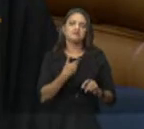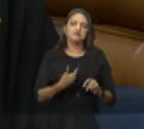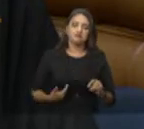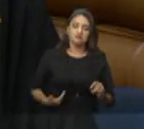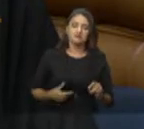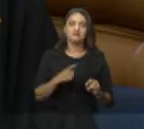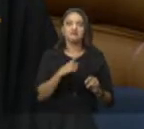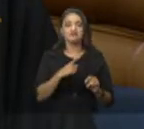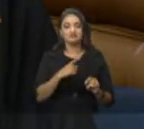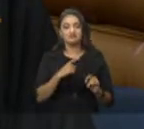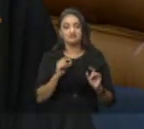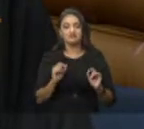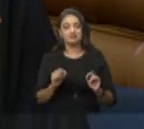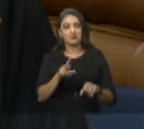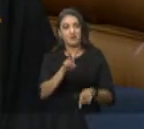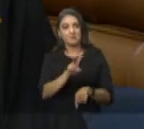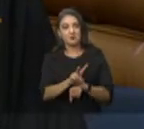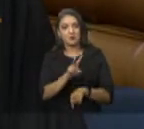verdade